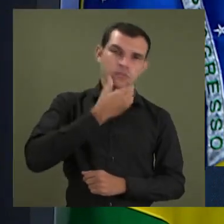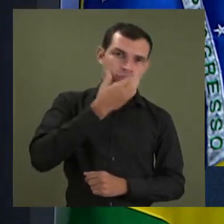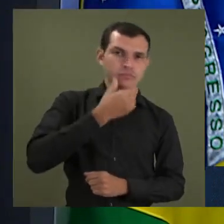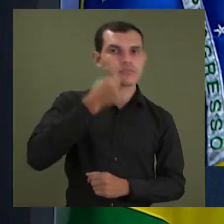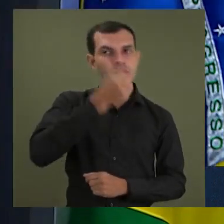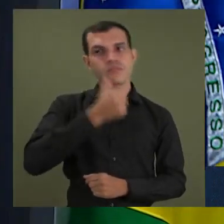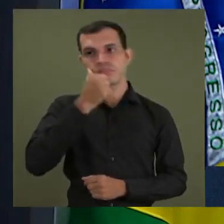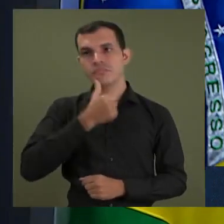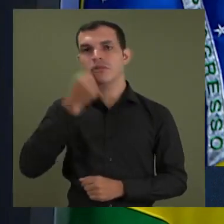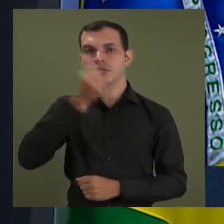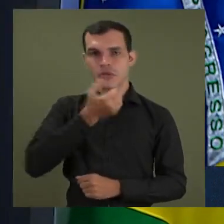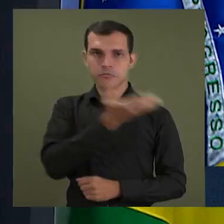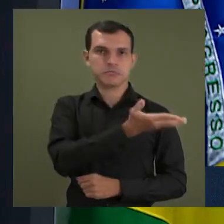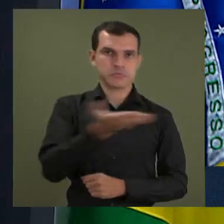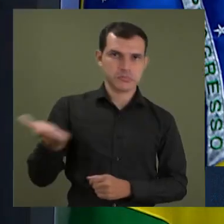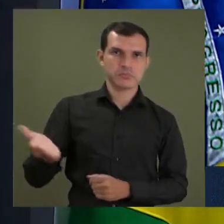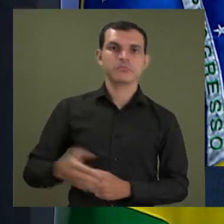senadores,